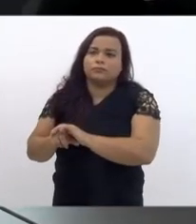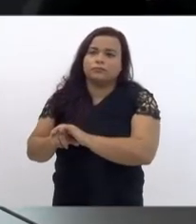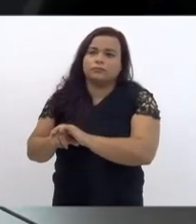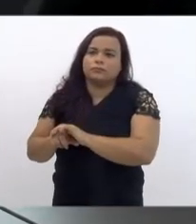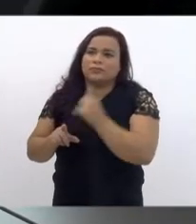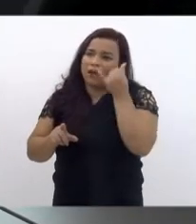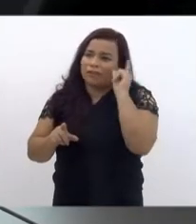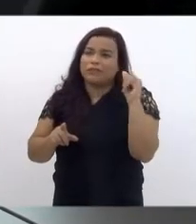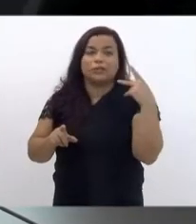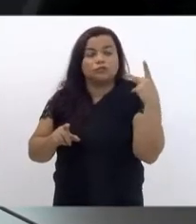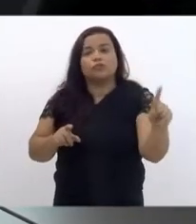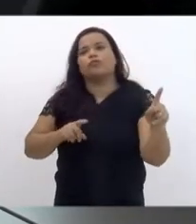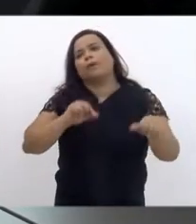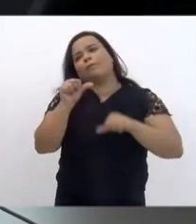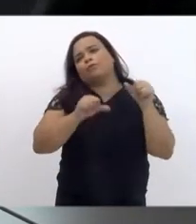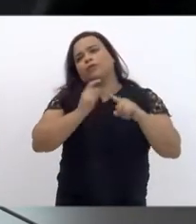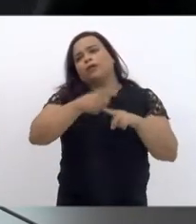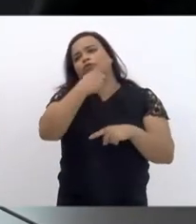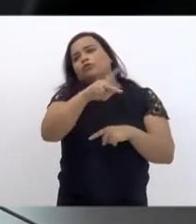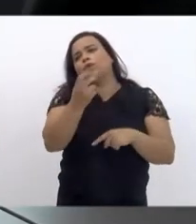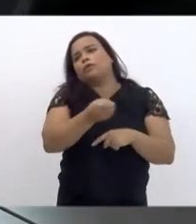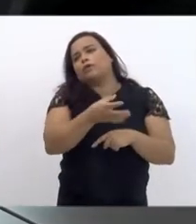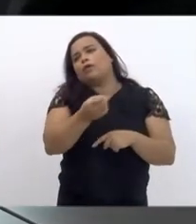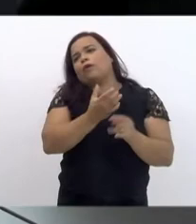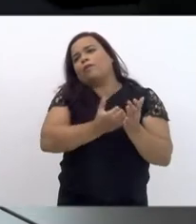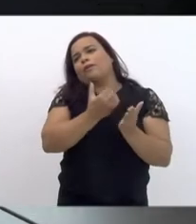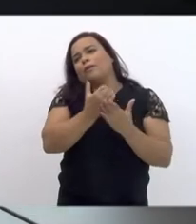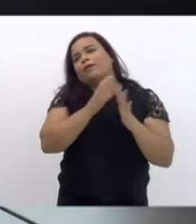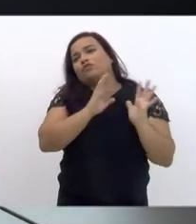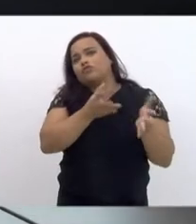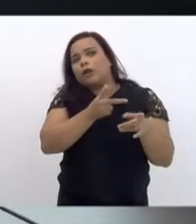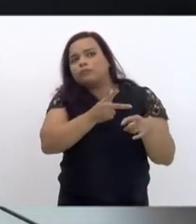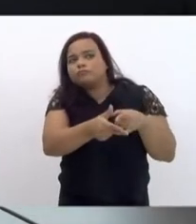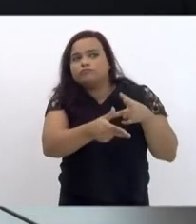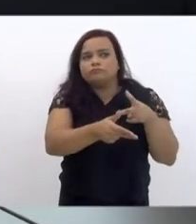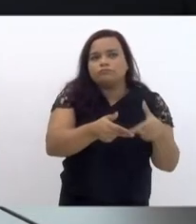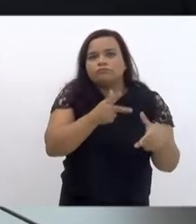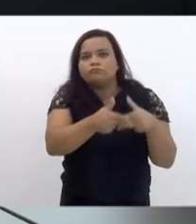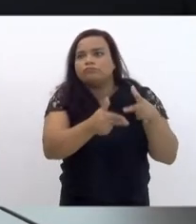modificar a sua, que já está tendo bastante êxito, porque